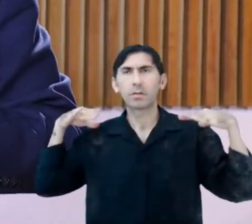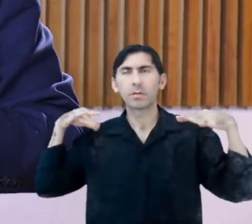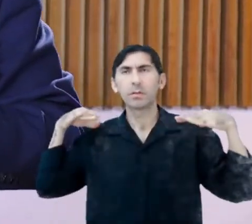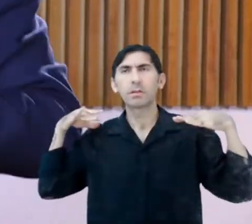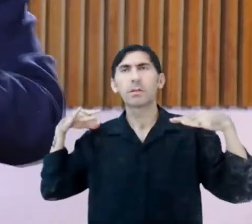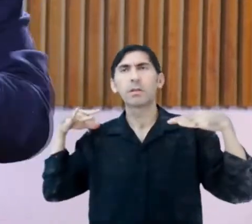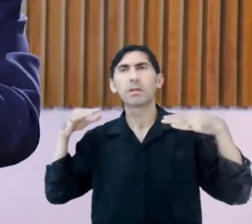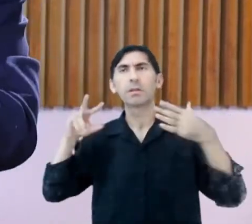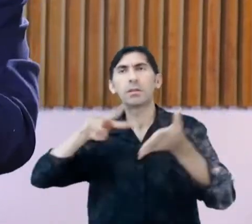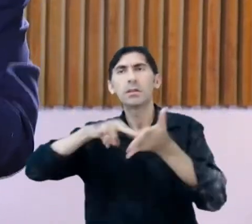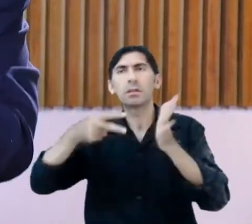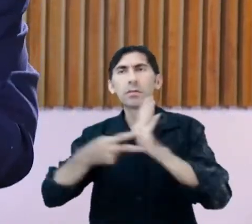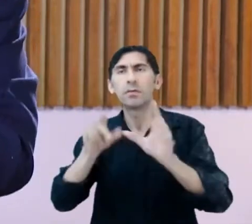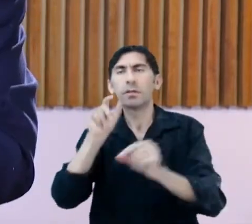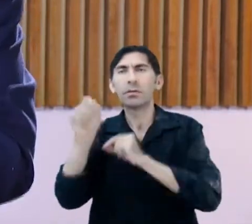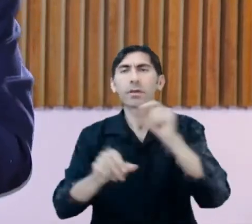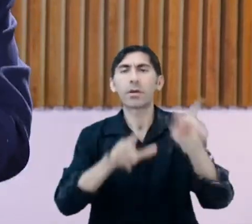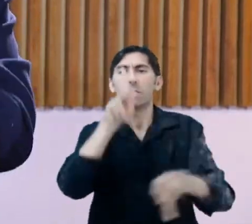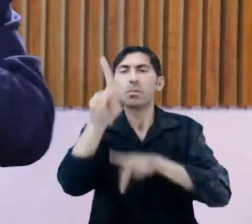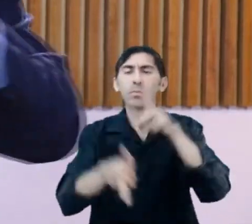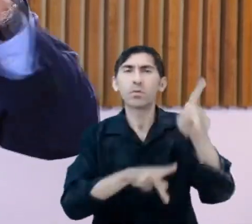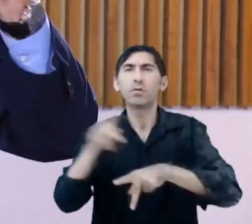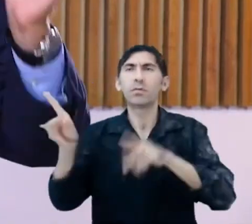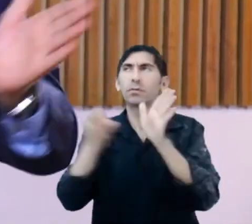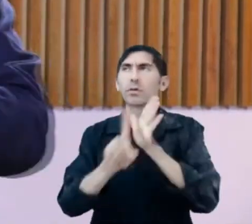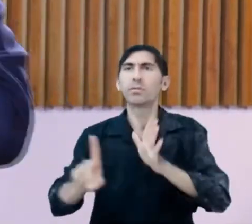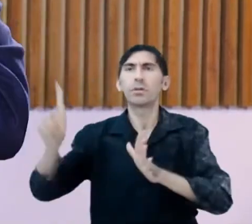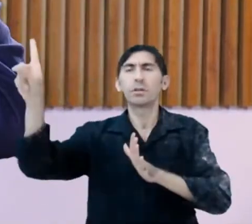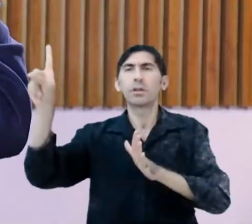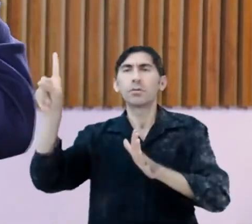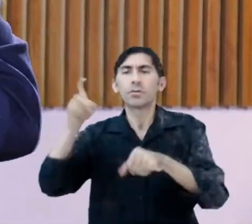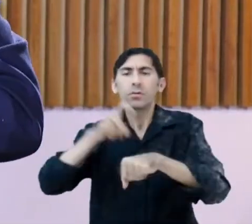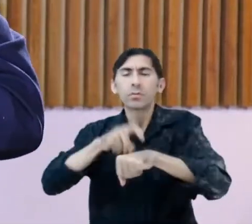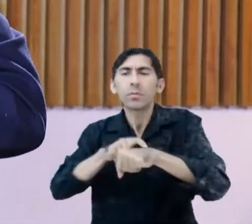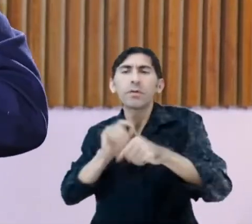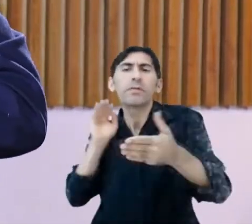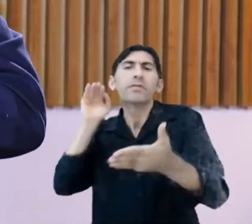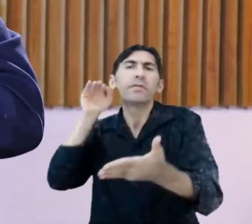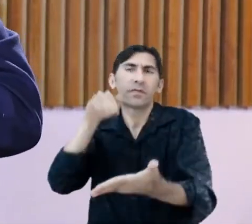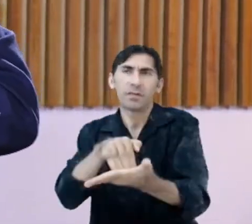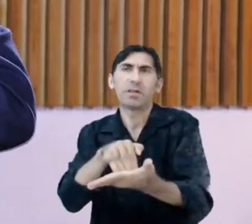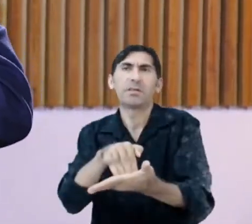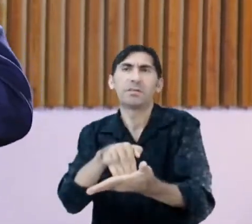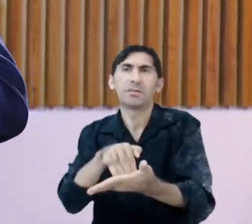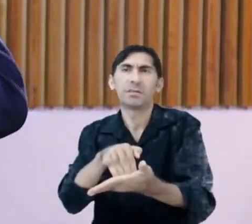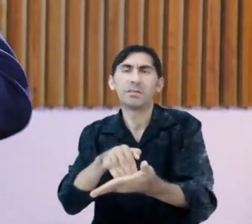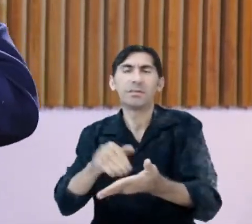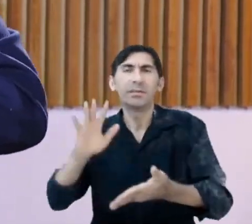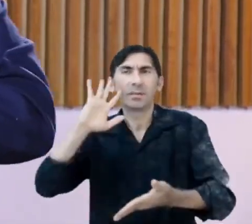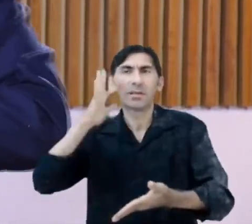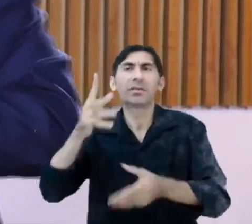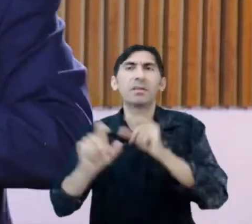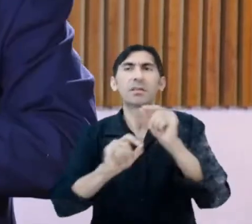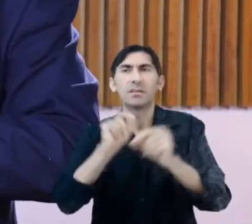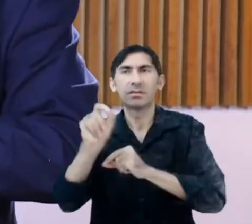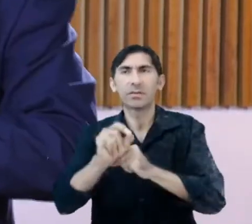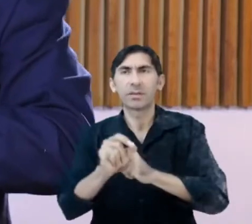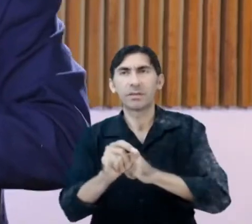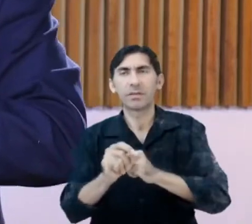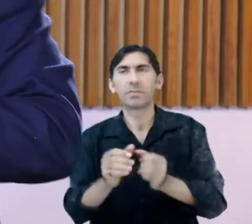Deus, na fase final da obra de Cristo na expiação. E o que acontece? Olha que texto